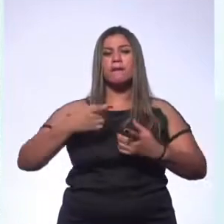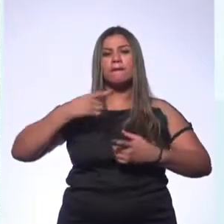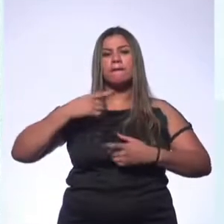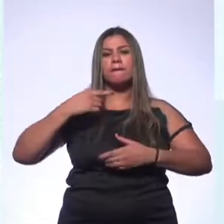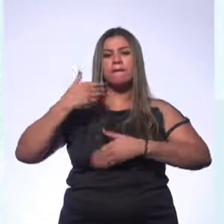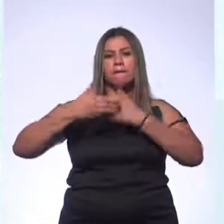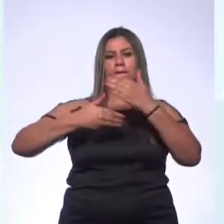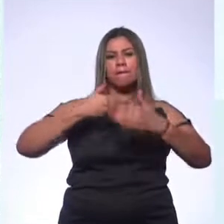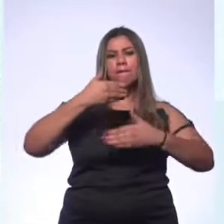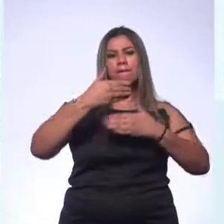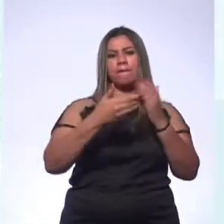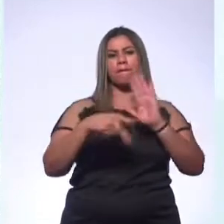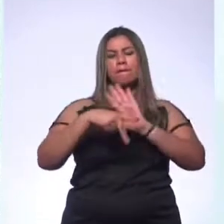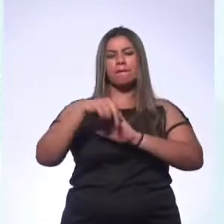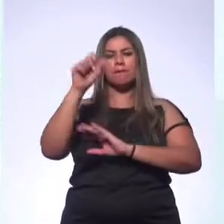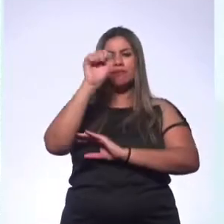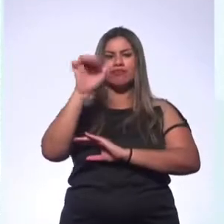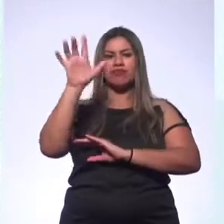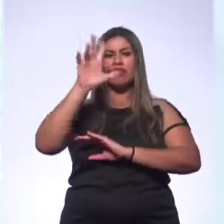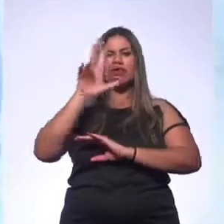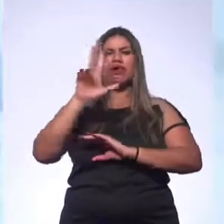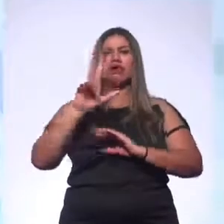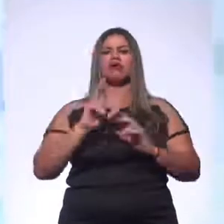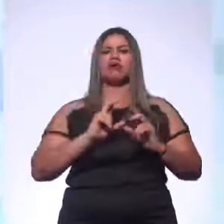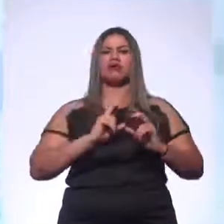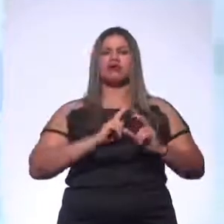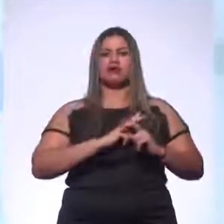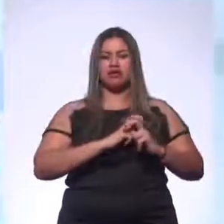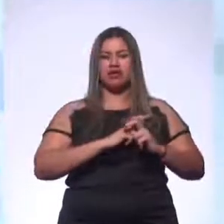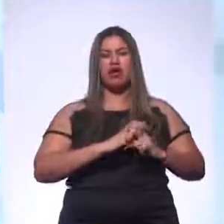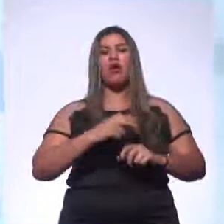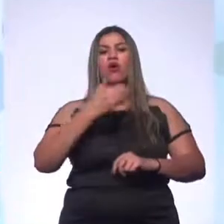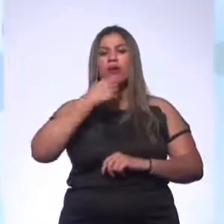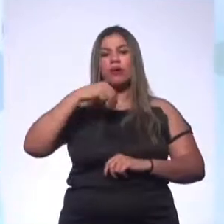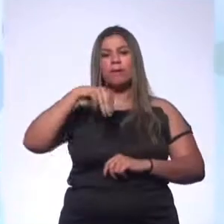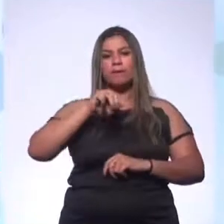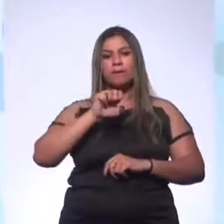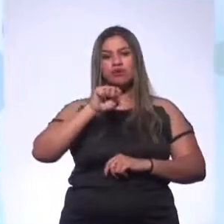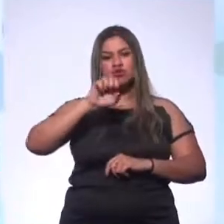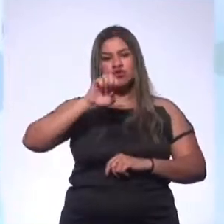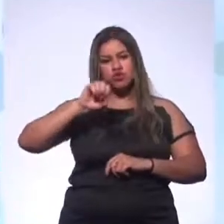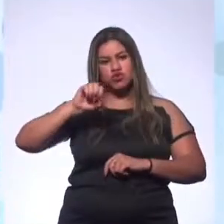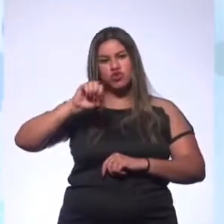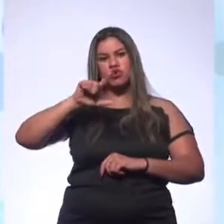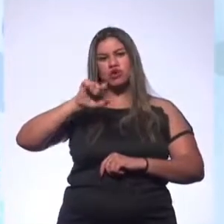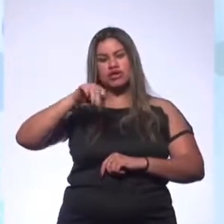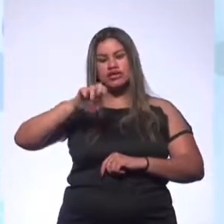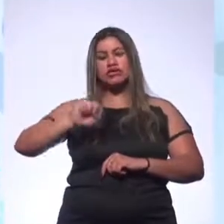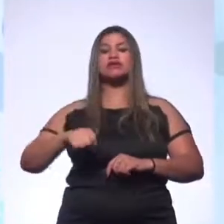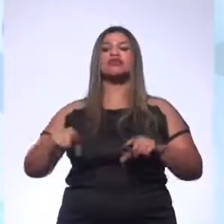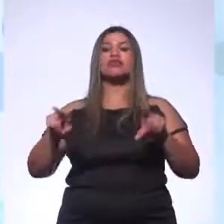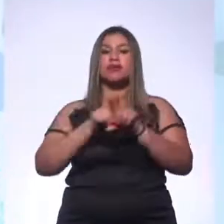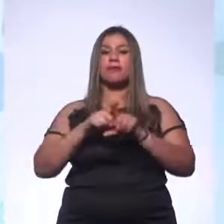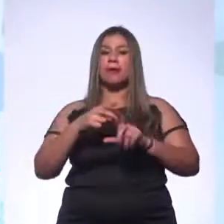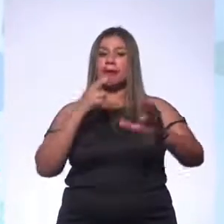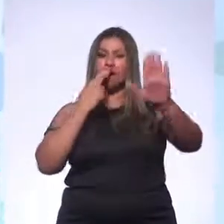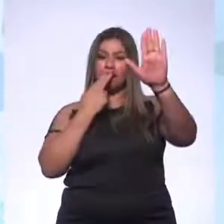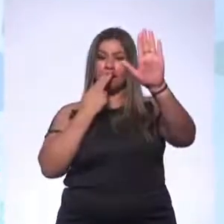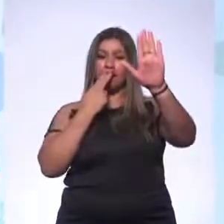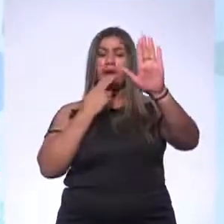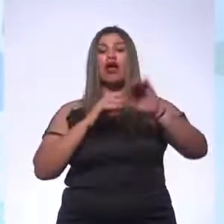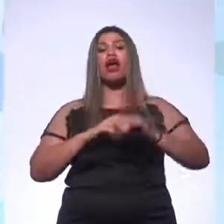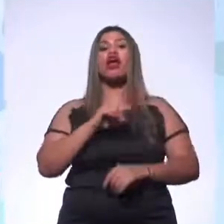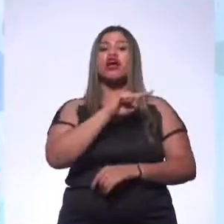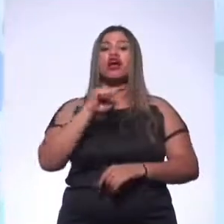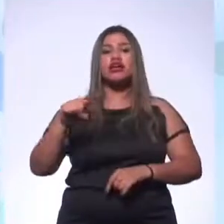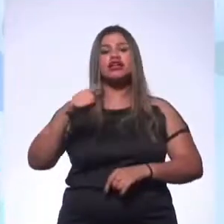desenvolveram na Europa, né, o nazifascismo, porquanto Benito Mussolini e Adolf Hitler também empreendiam